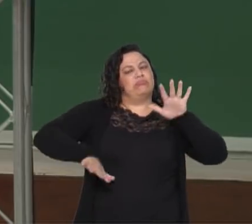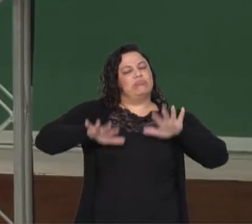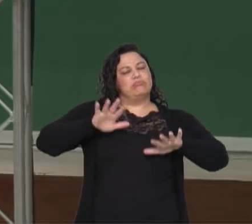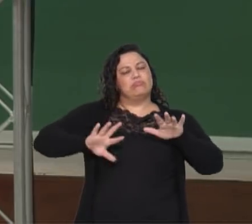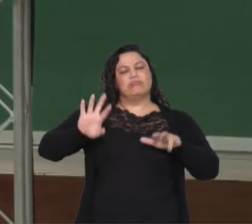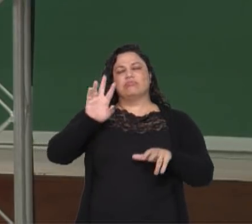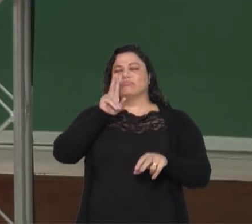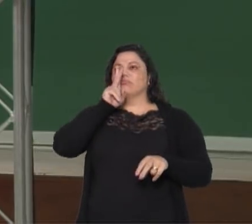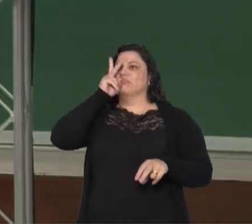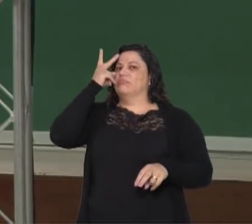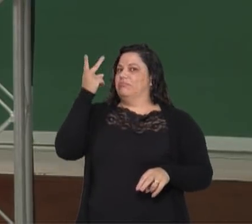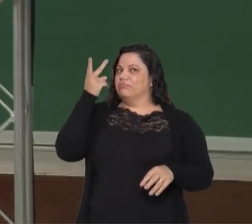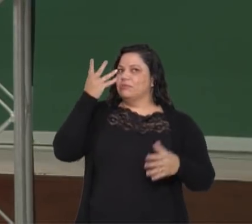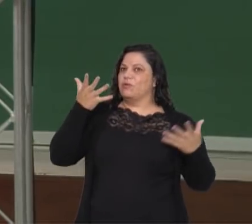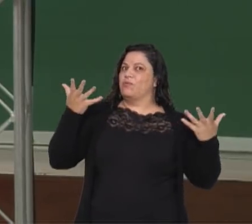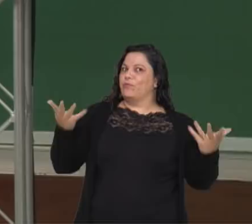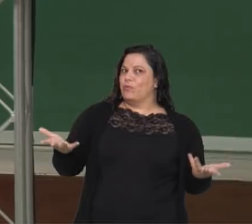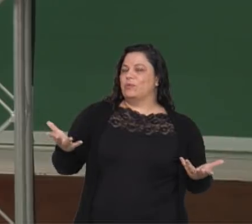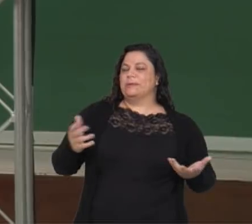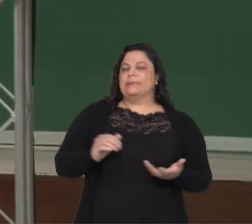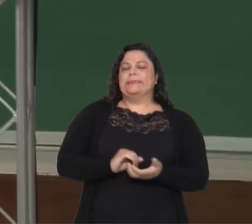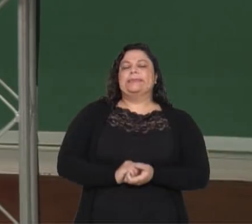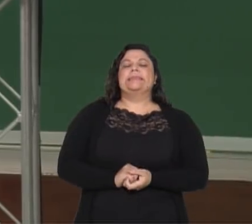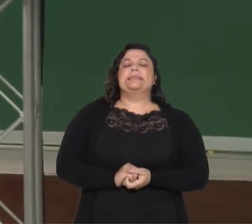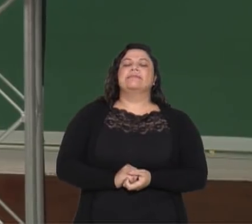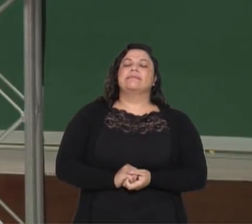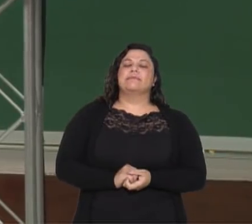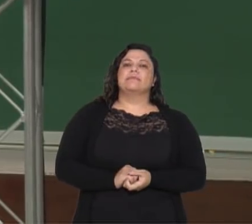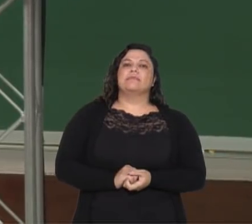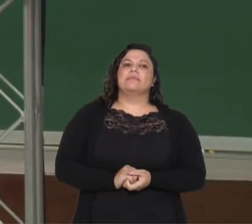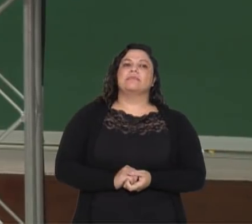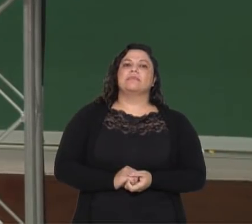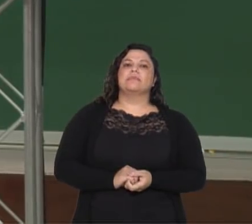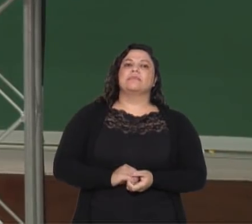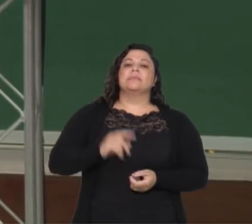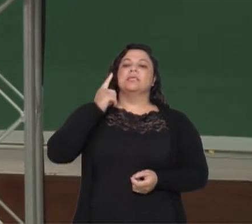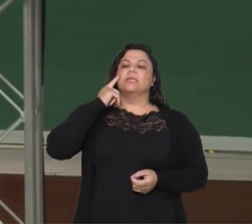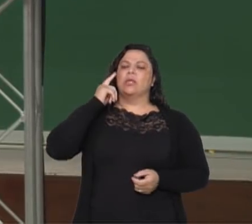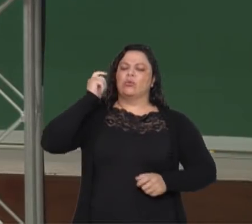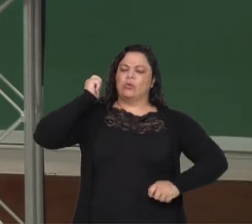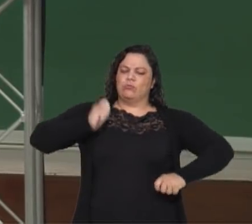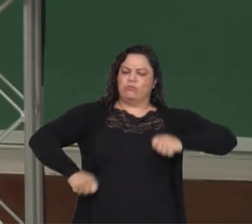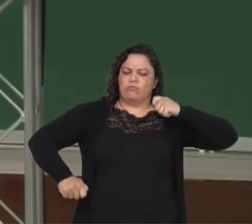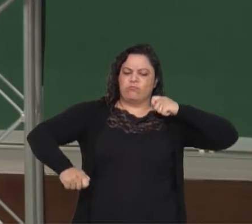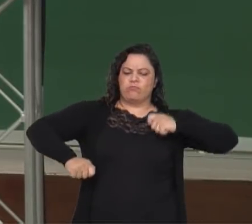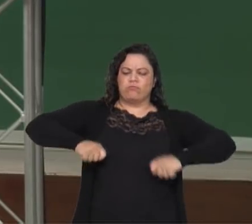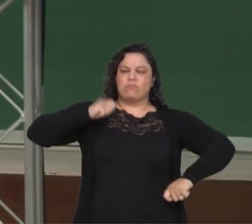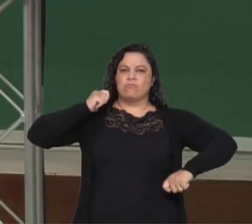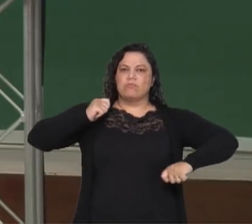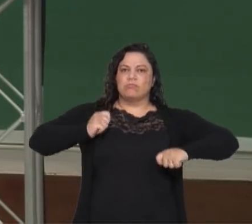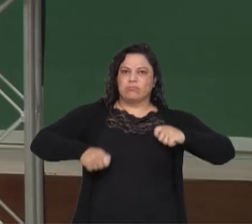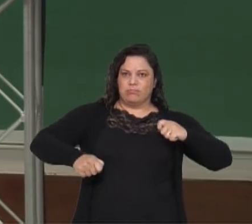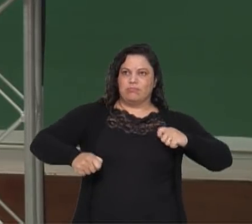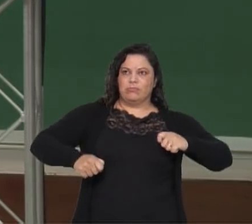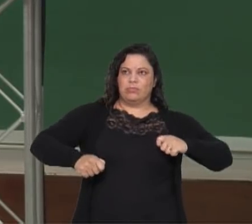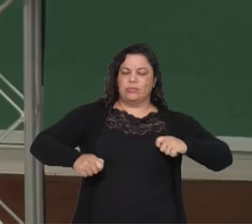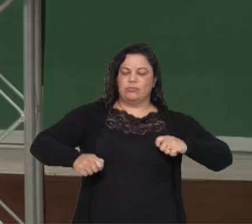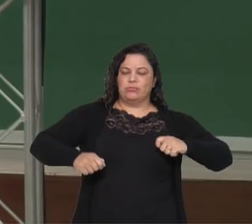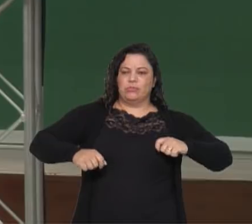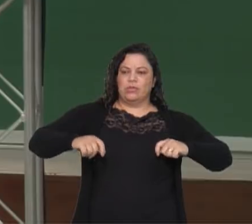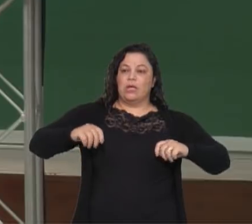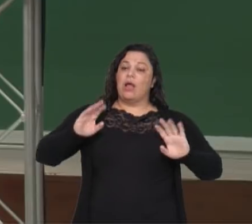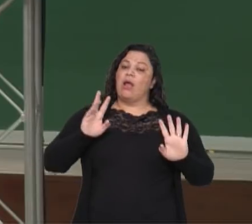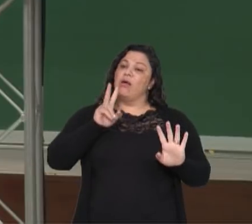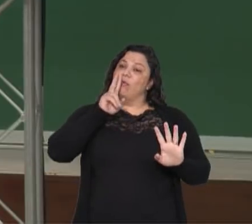que a produz é porque, por exemplo, no bumbo lá, que eu bati no início, eu coloquei uma determinada força.